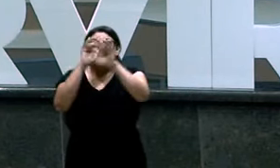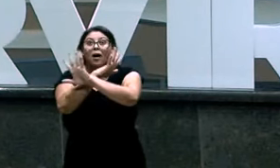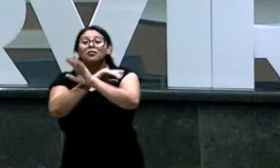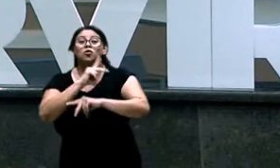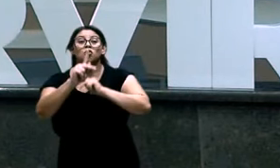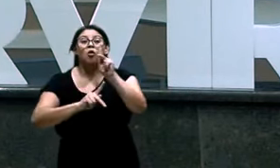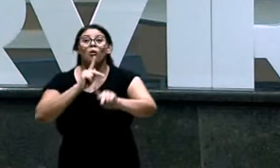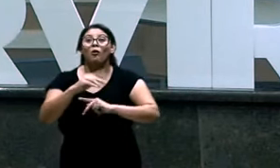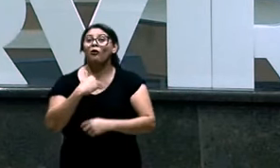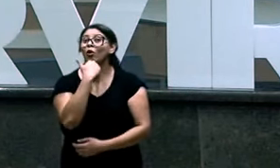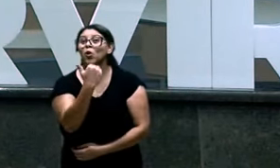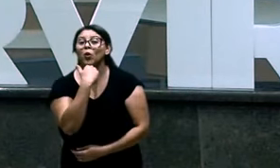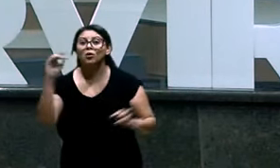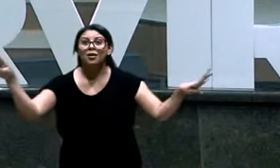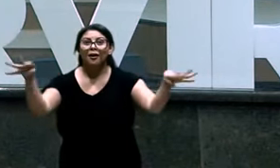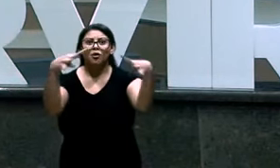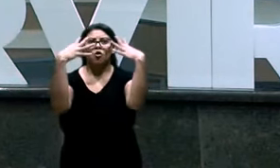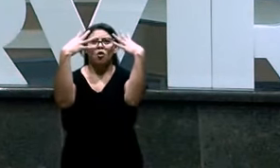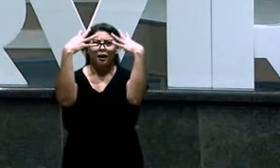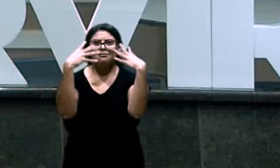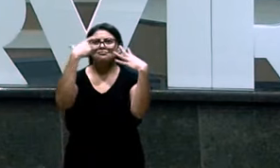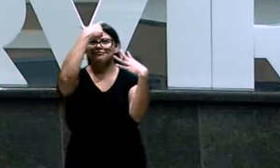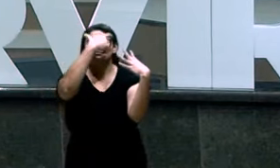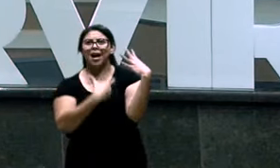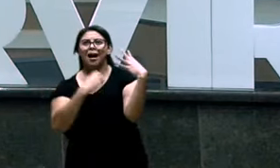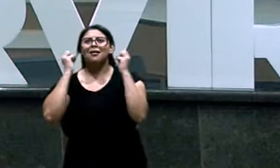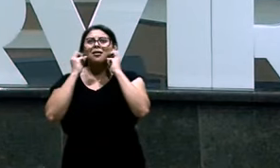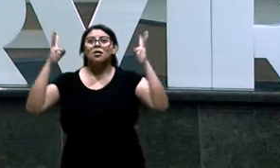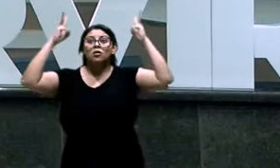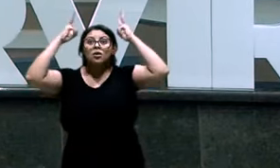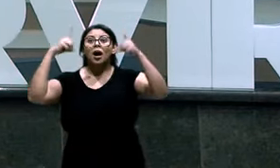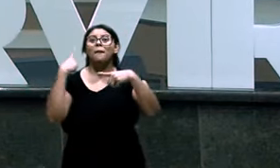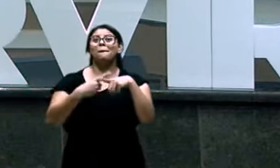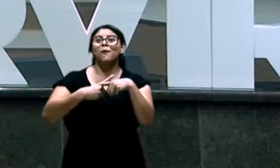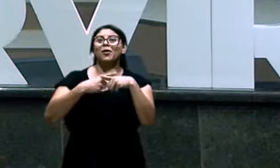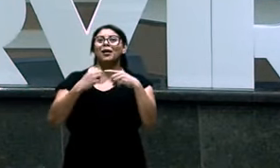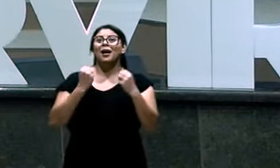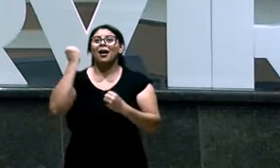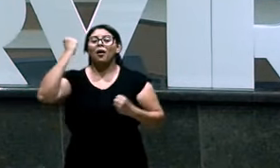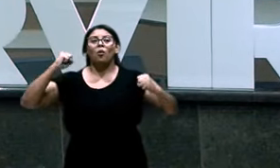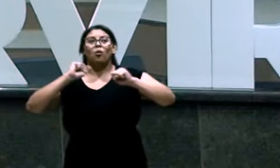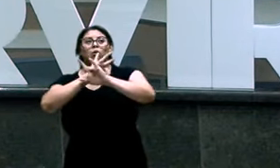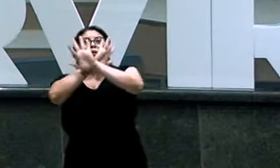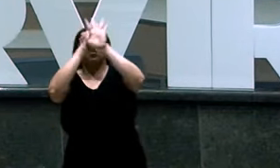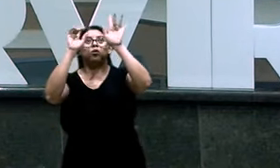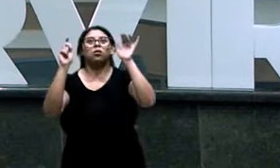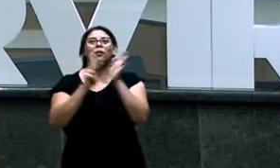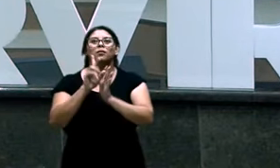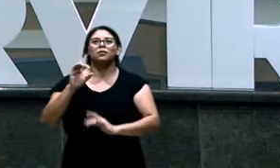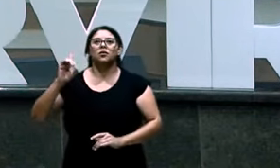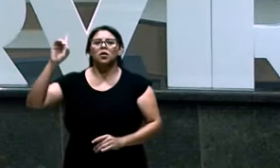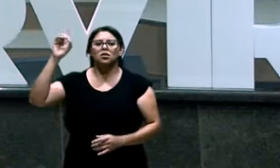glória, então ele coloca um véu. Eu pensava que a glória não saía de trás do véu. Sempre tem um dedo duro na